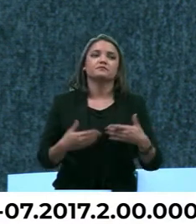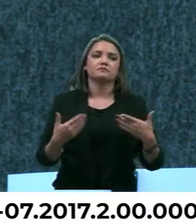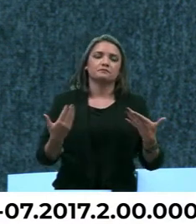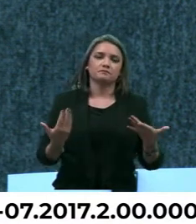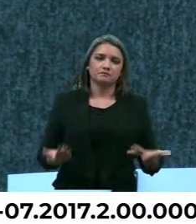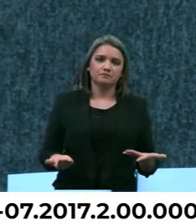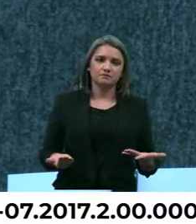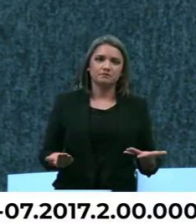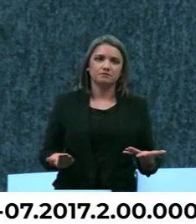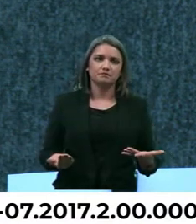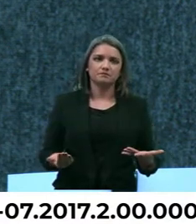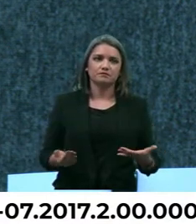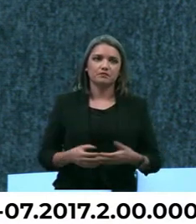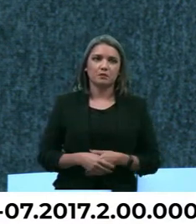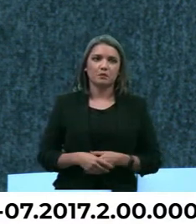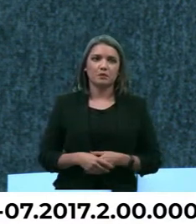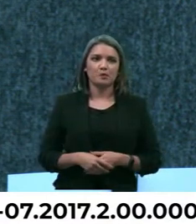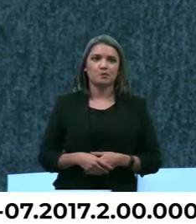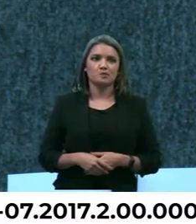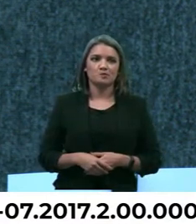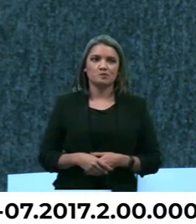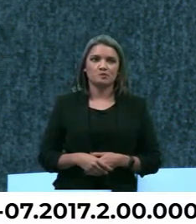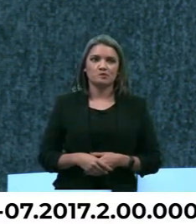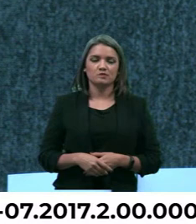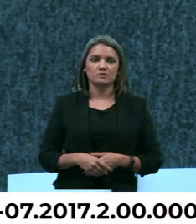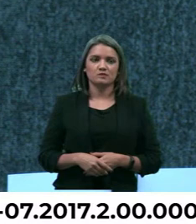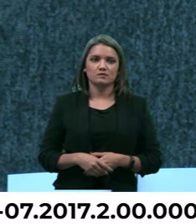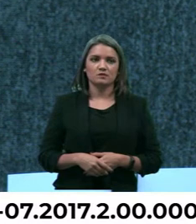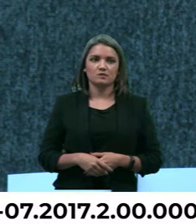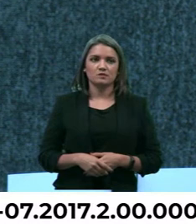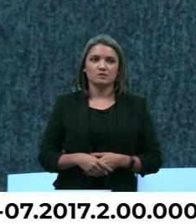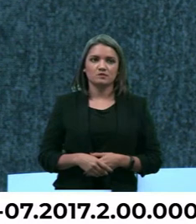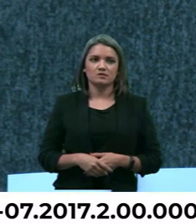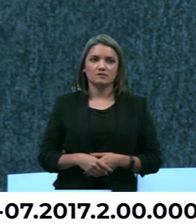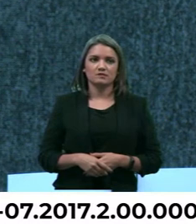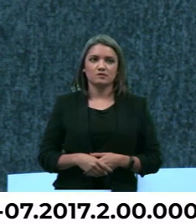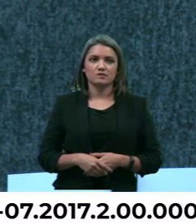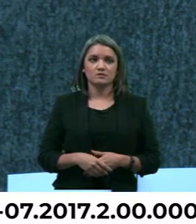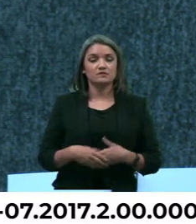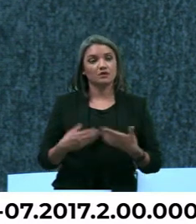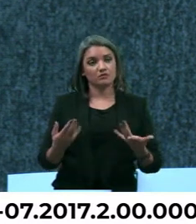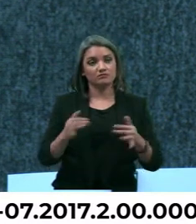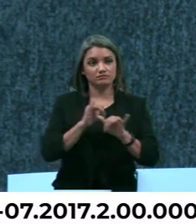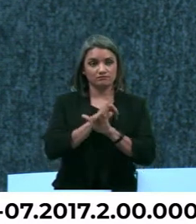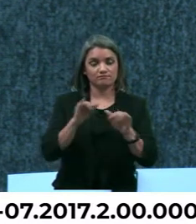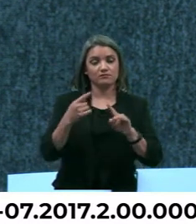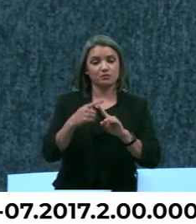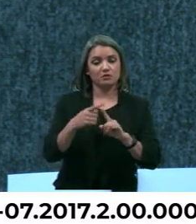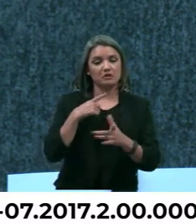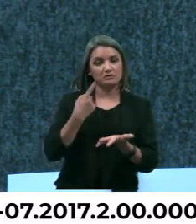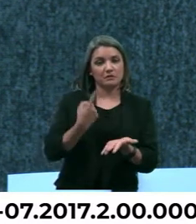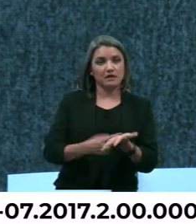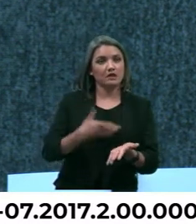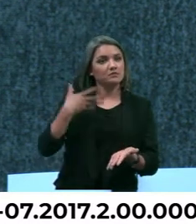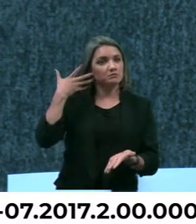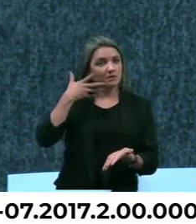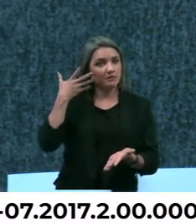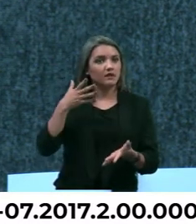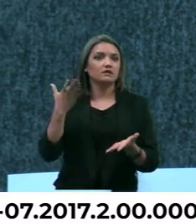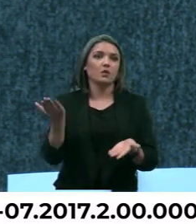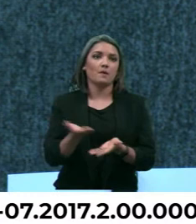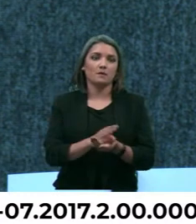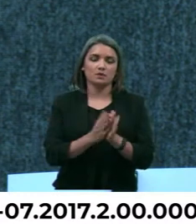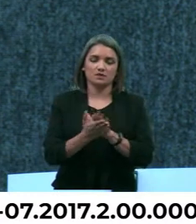Então, eu estou fazendo esse registro porque teríamos sustentações orais. Então, esse processo fica